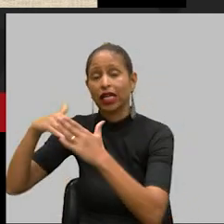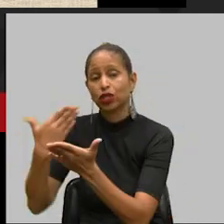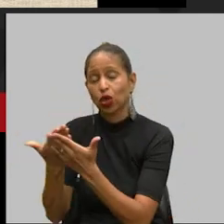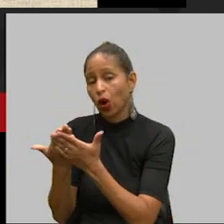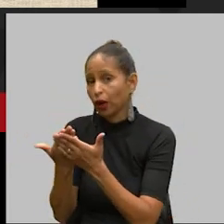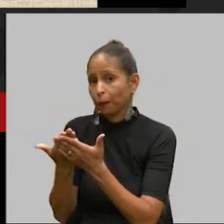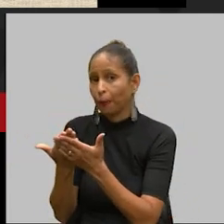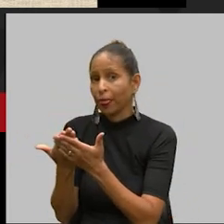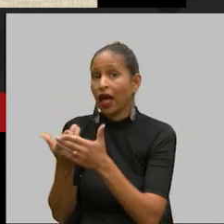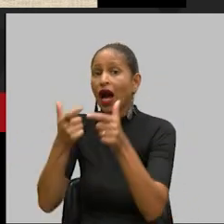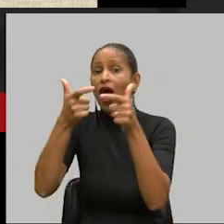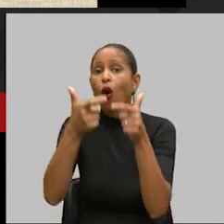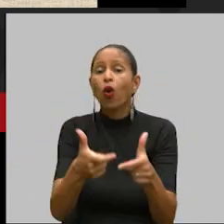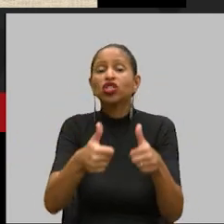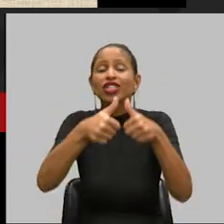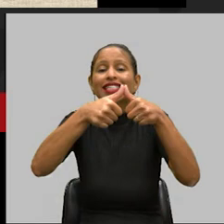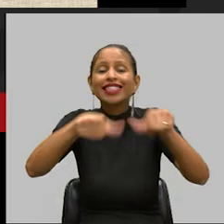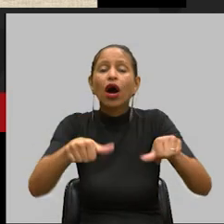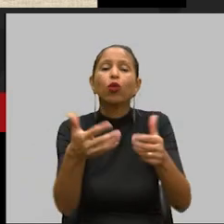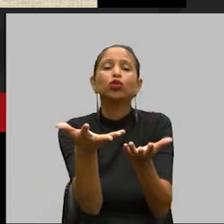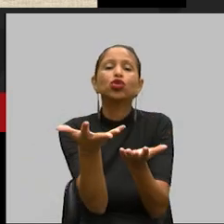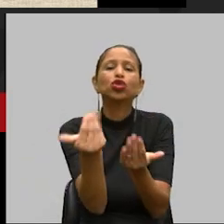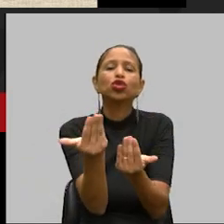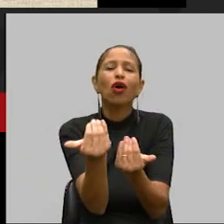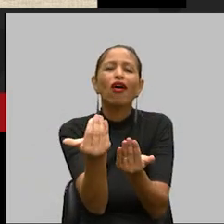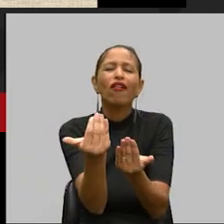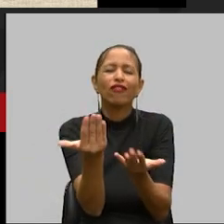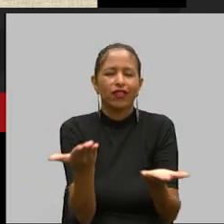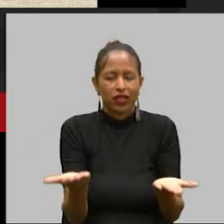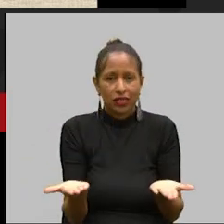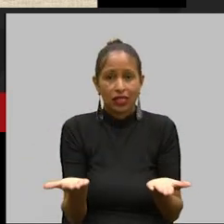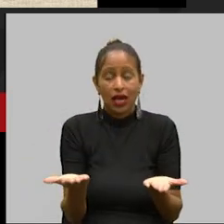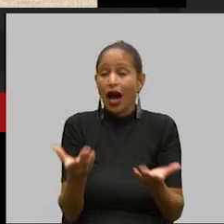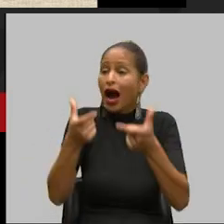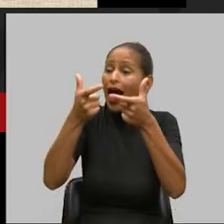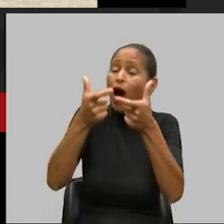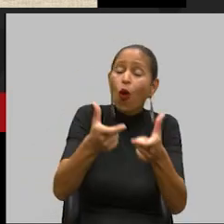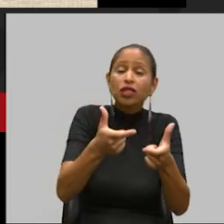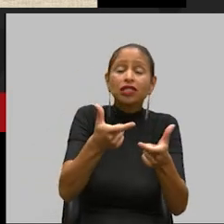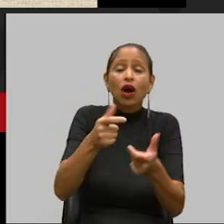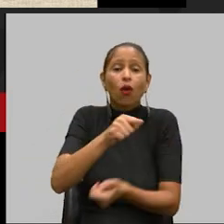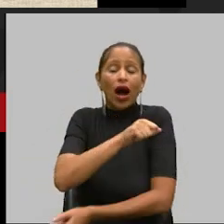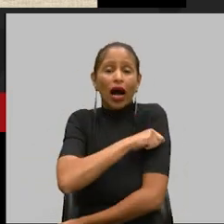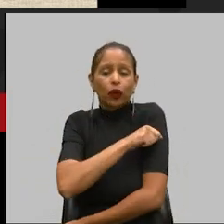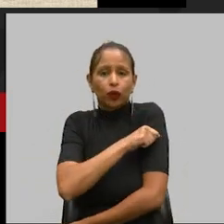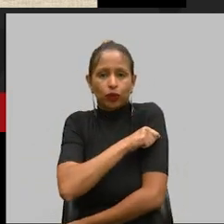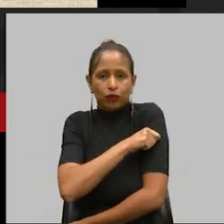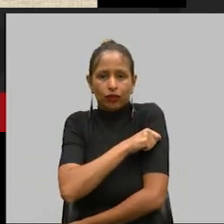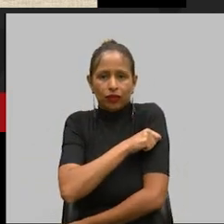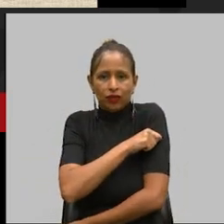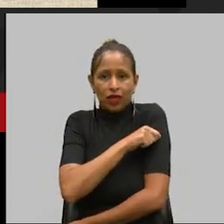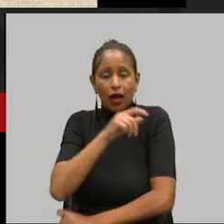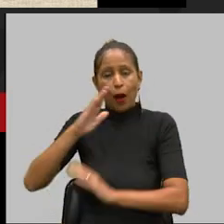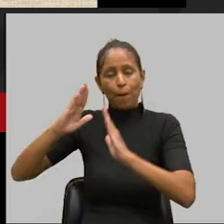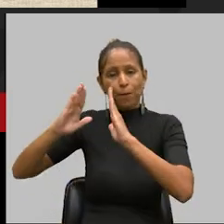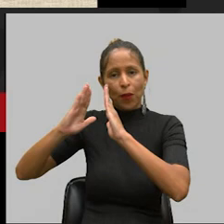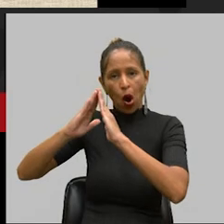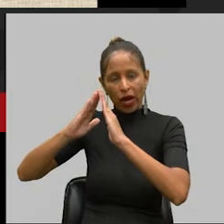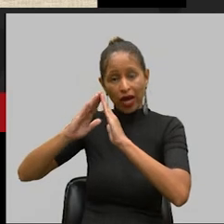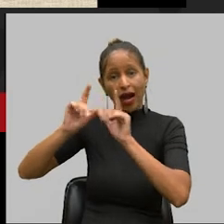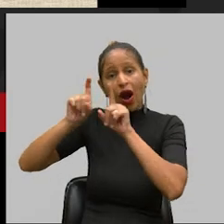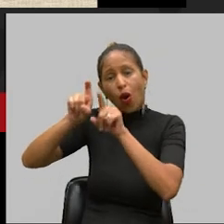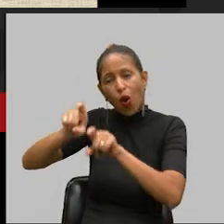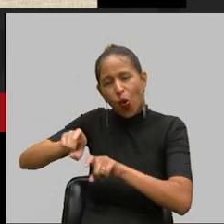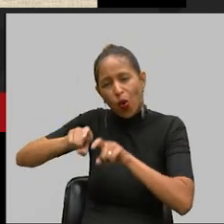é onde estão os os jovens Onde estão os meninos que lá no Censo escolar falam que eles moram no meio rural